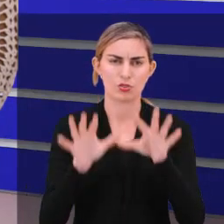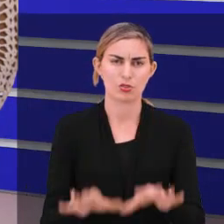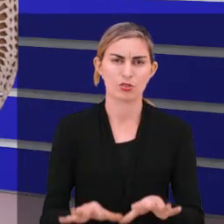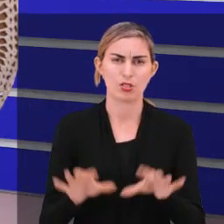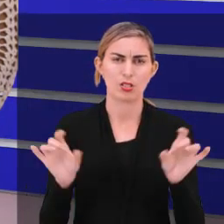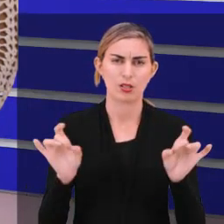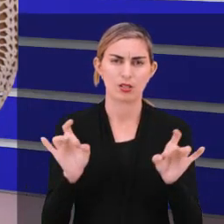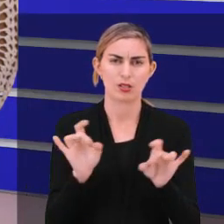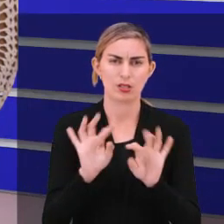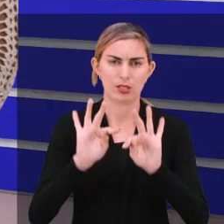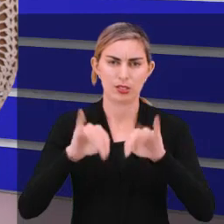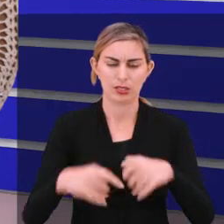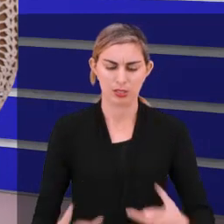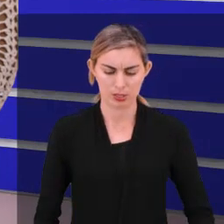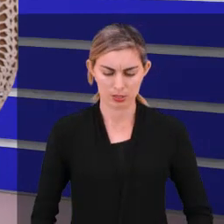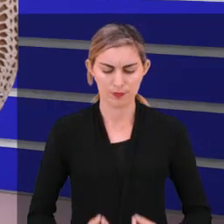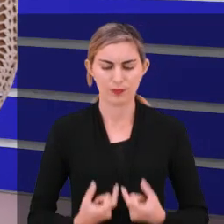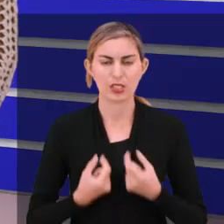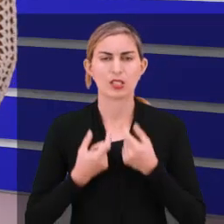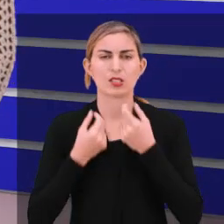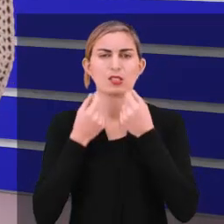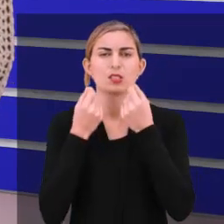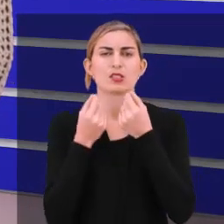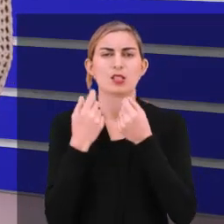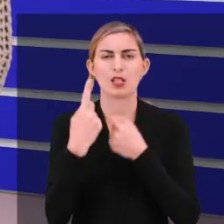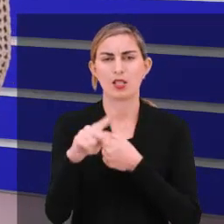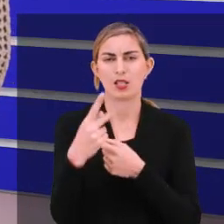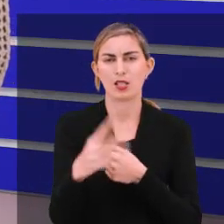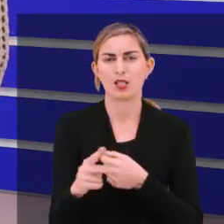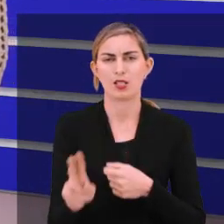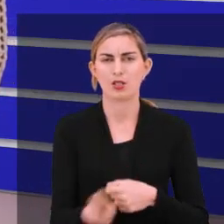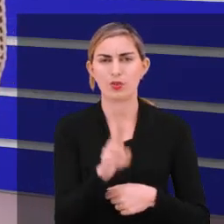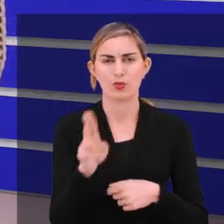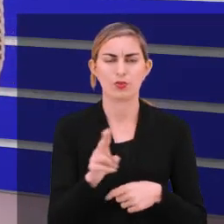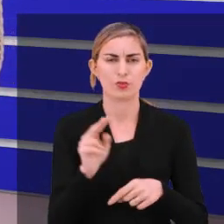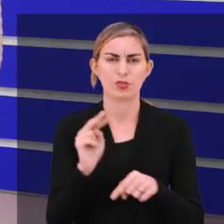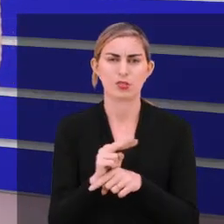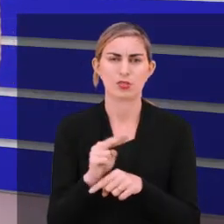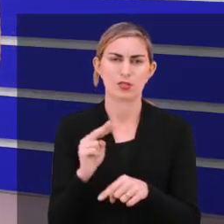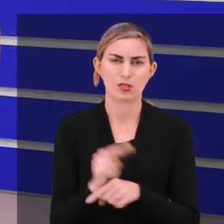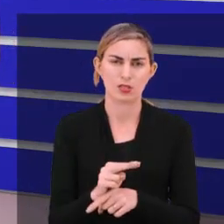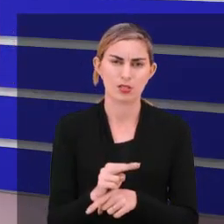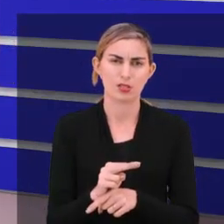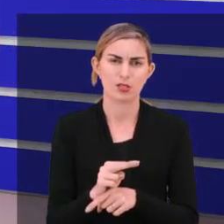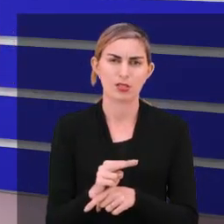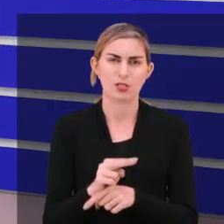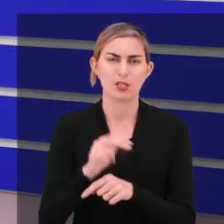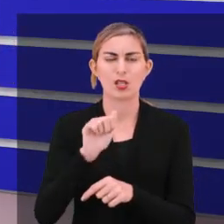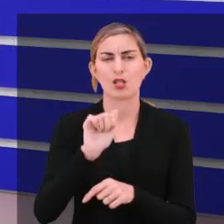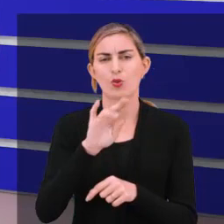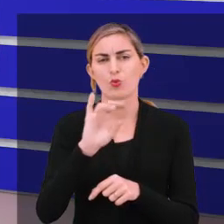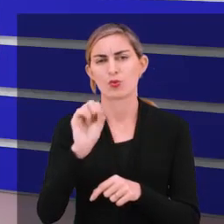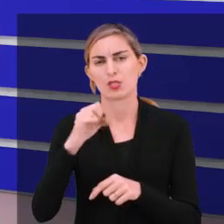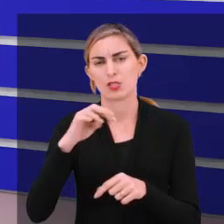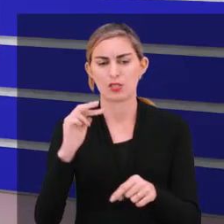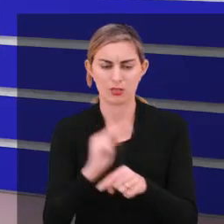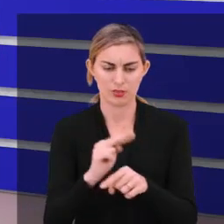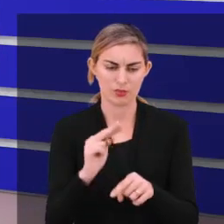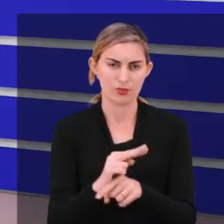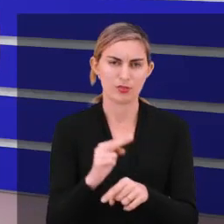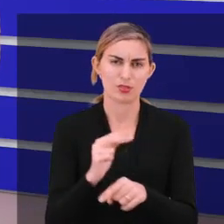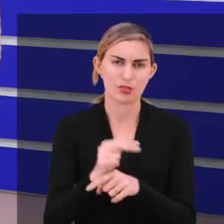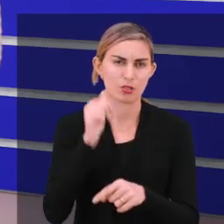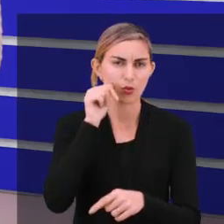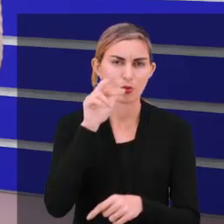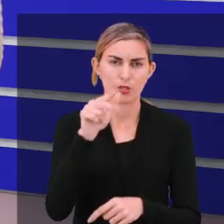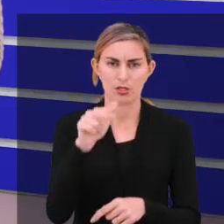está terminal, com câncer, e ela usa do subterfúgio de se ausentar para ir